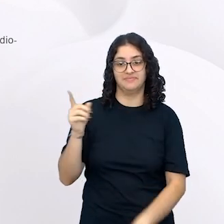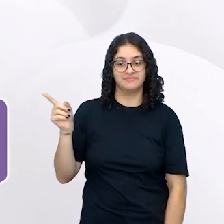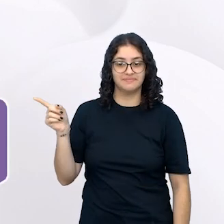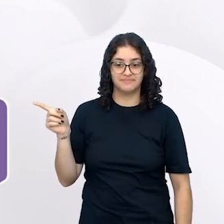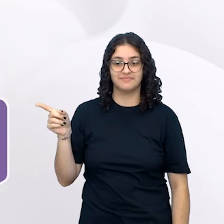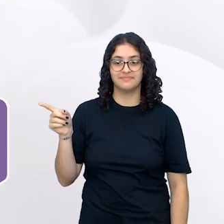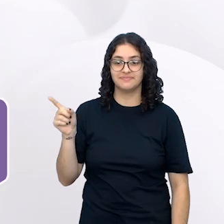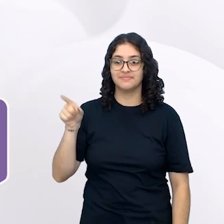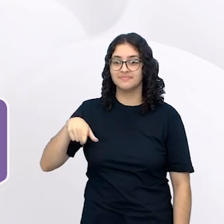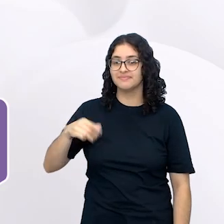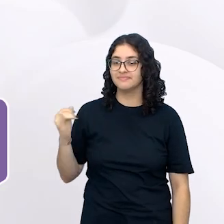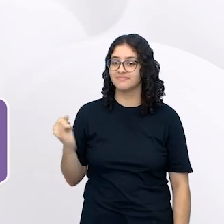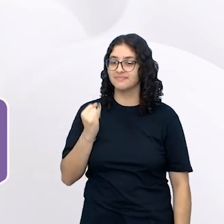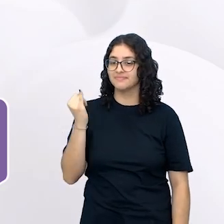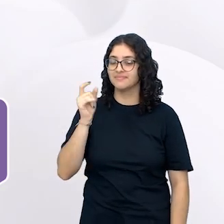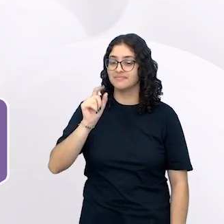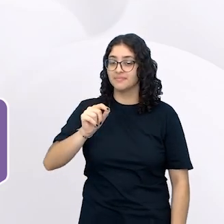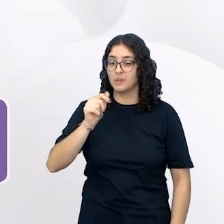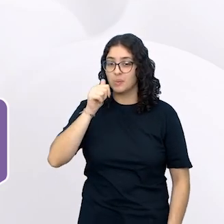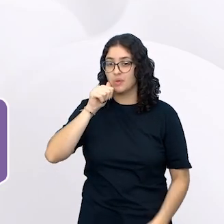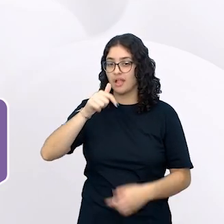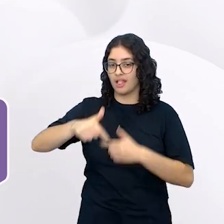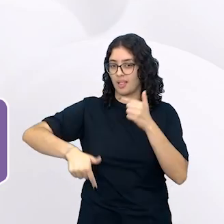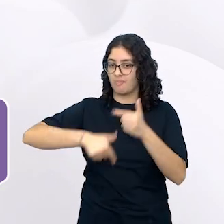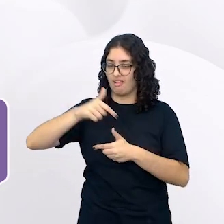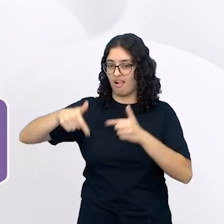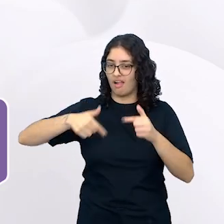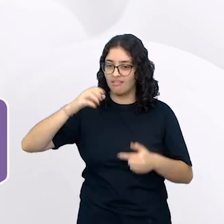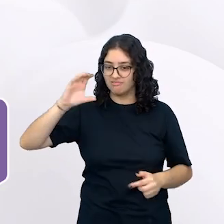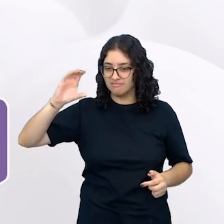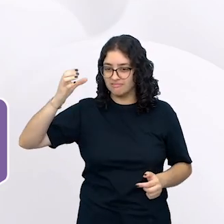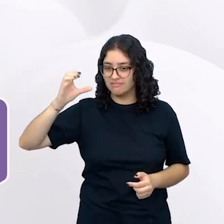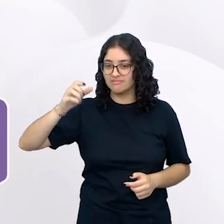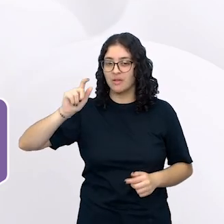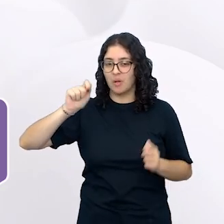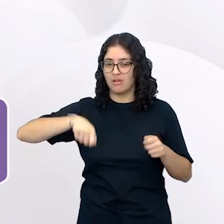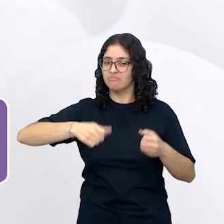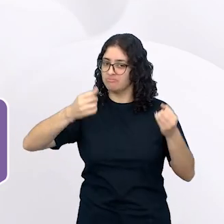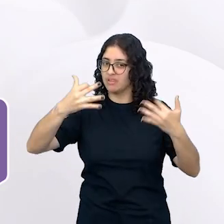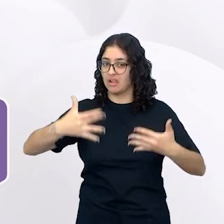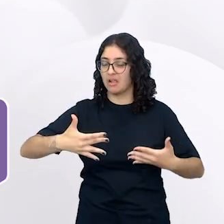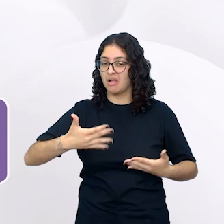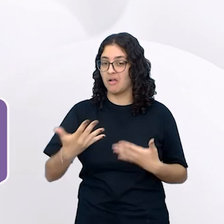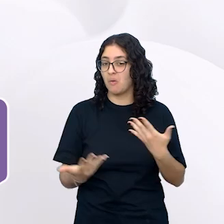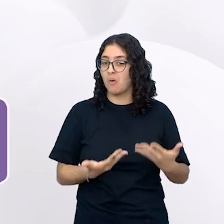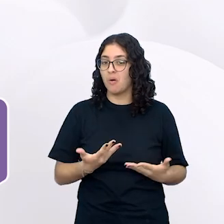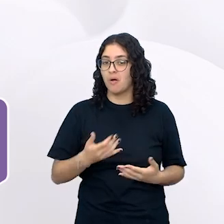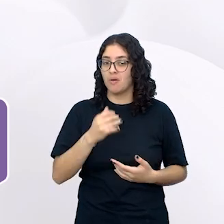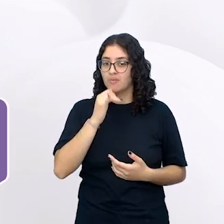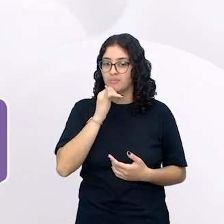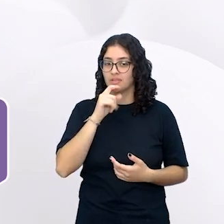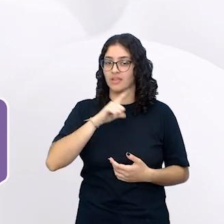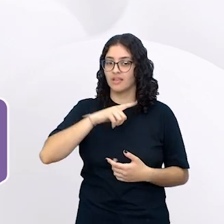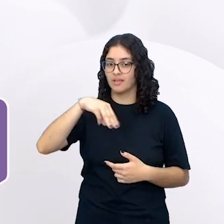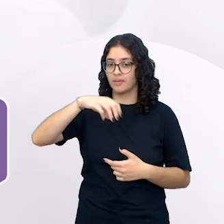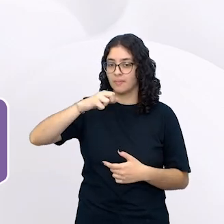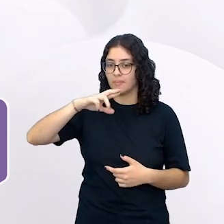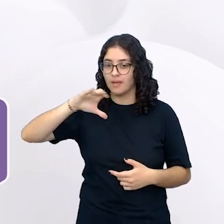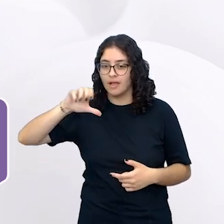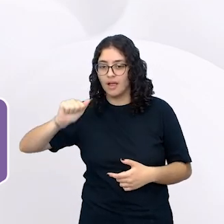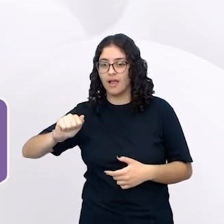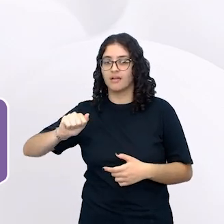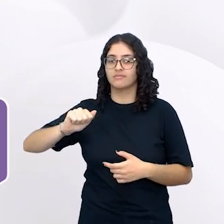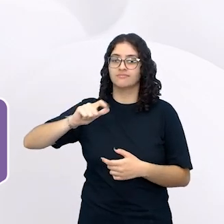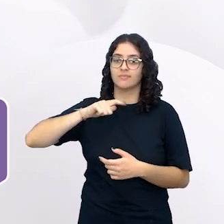E o importante aí sobre mulheres na ciência, pode falar um pouquinho, tem a Márcia Barbosa, Gertrude